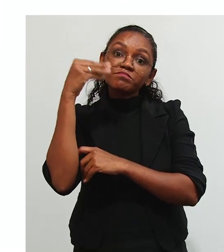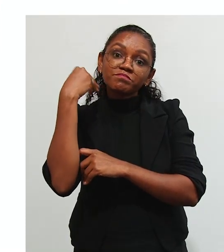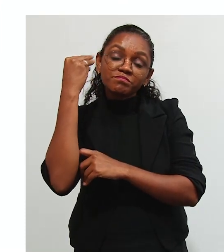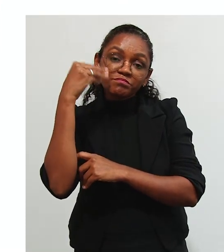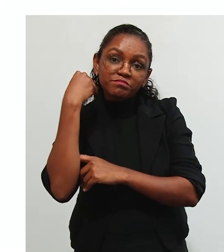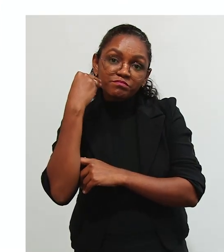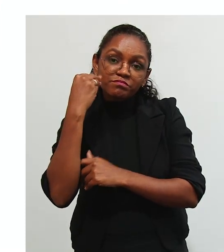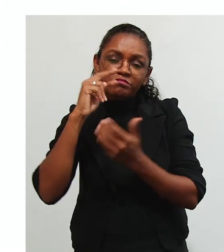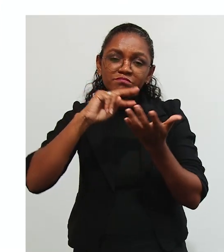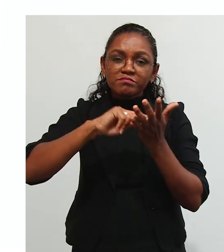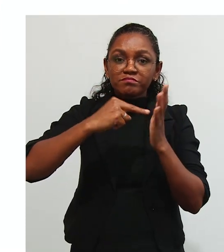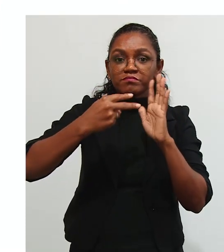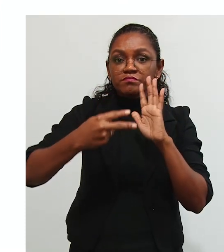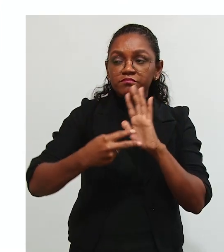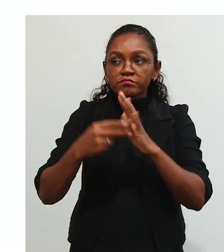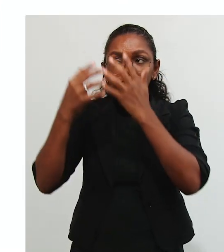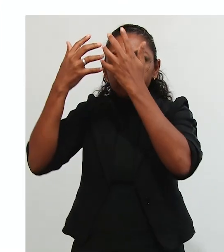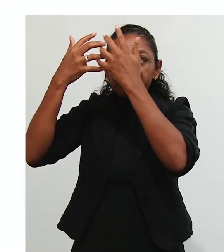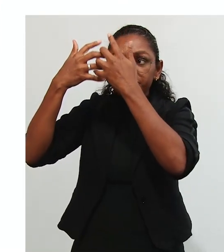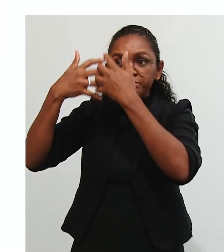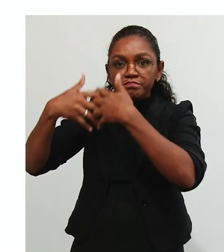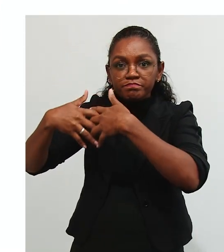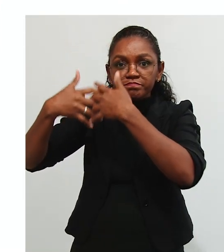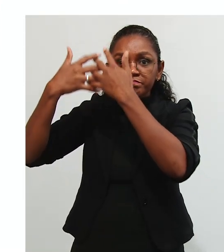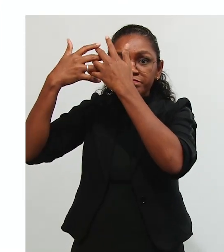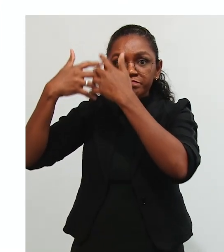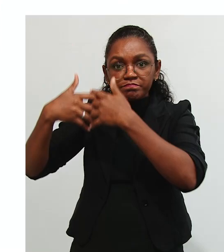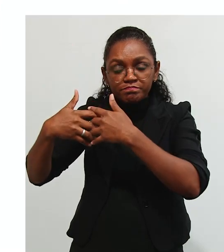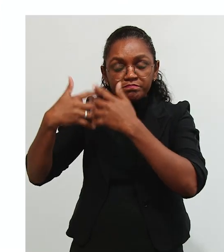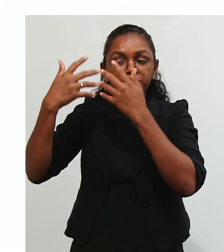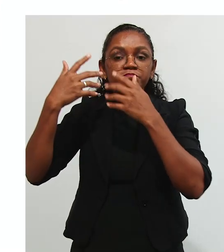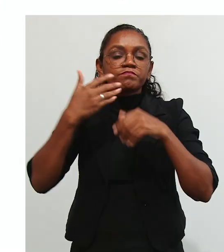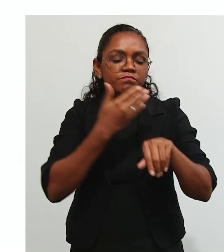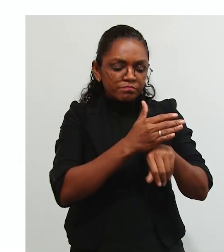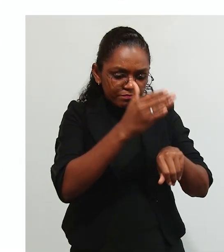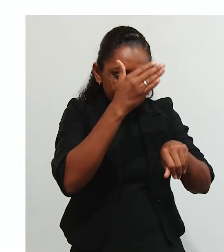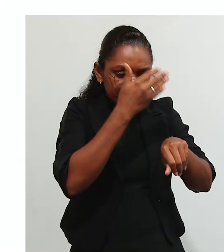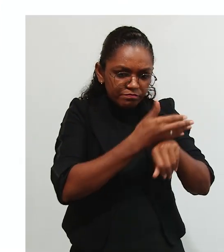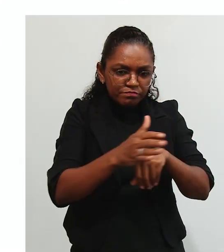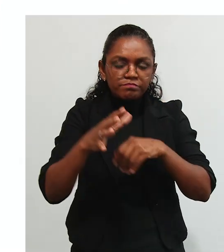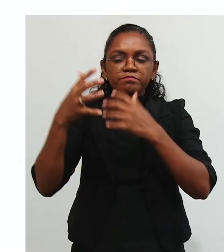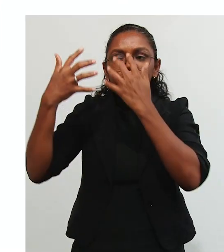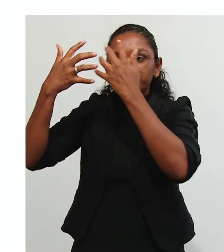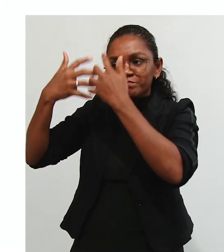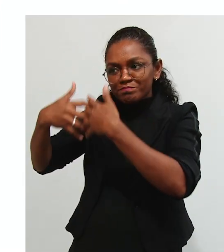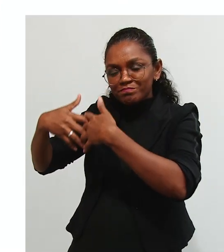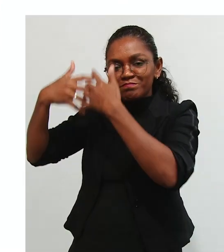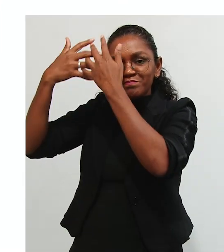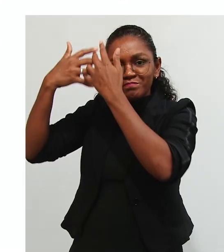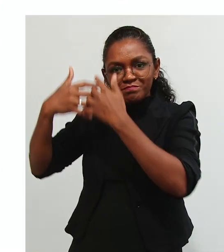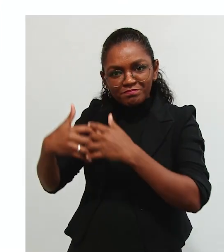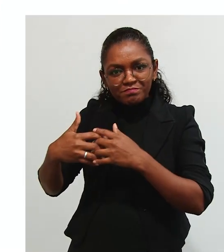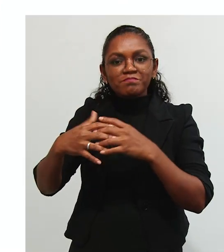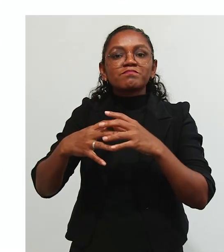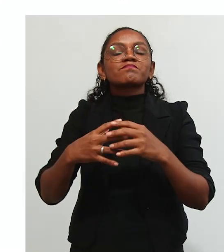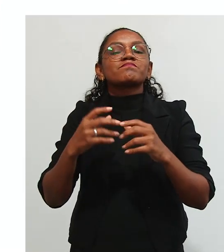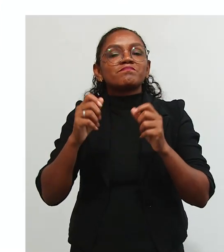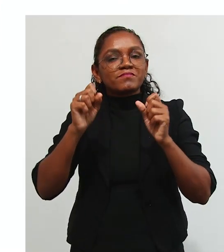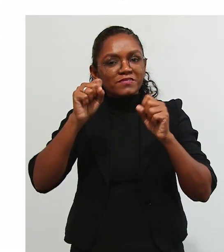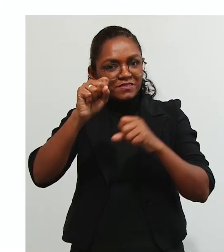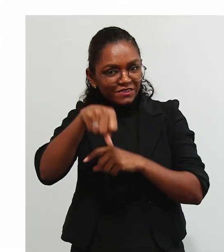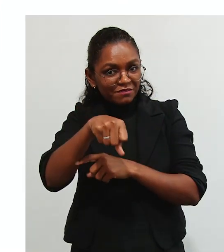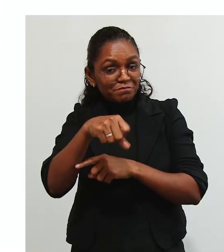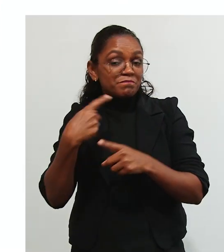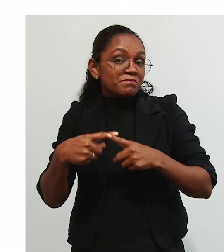consciente da experiência. Ou seja, é preciso refletir, não é só praticar. Isto é, as experiências passadas